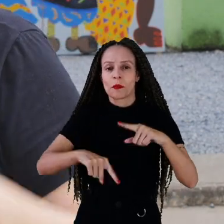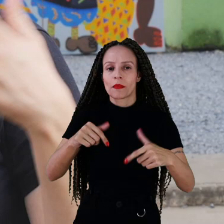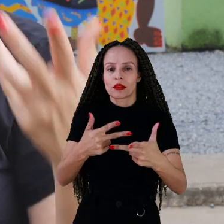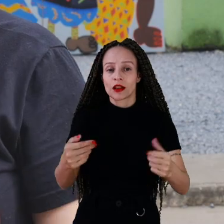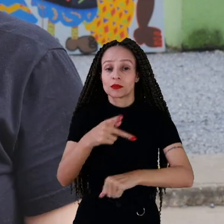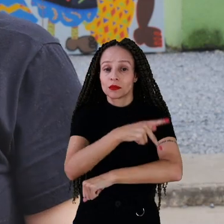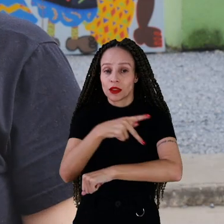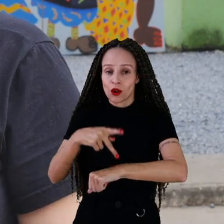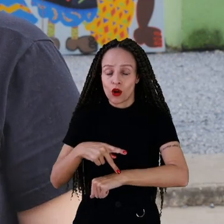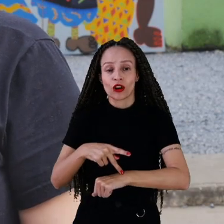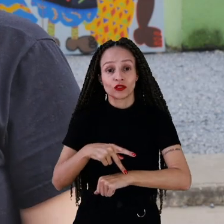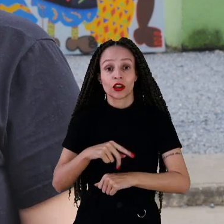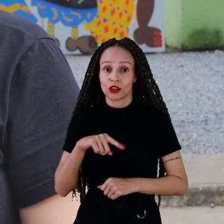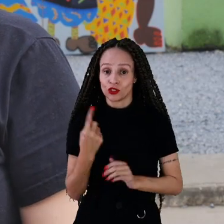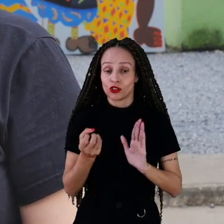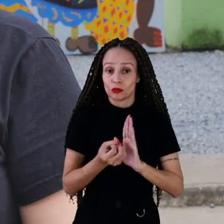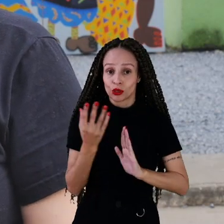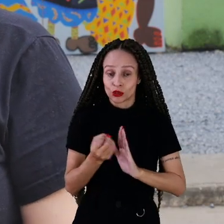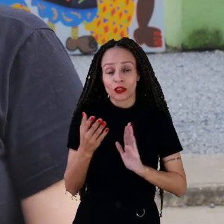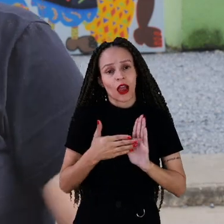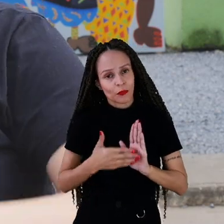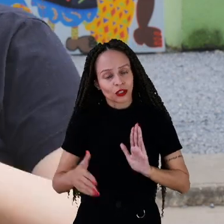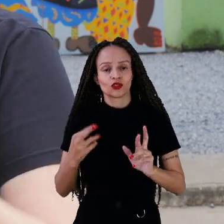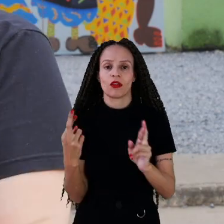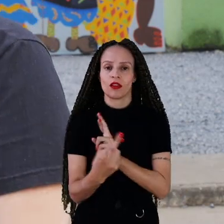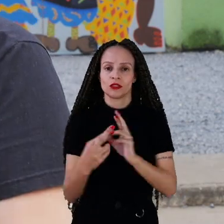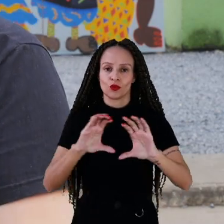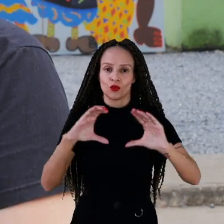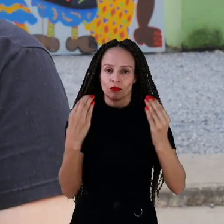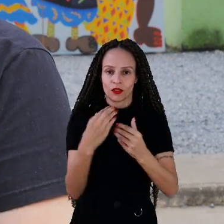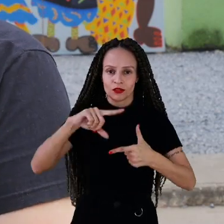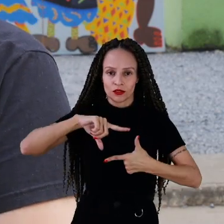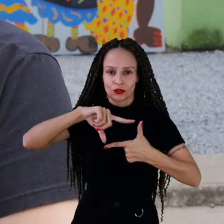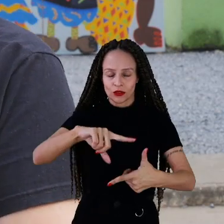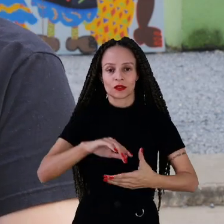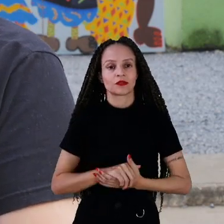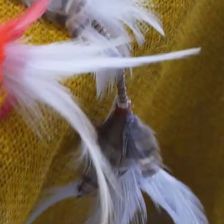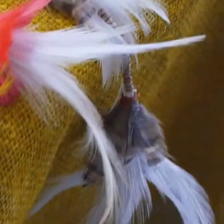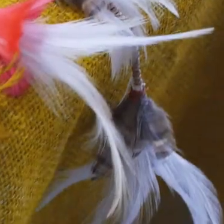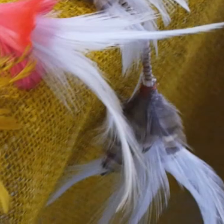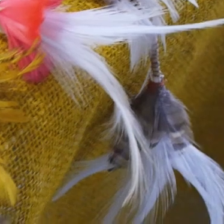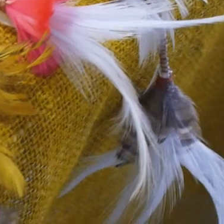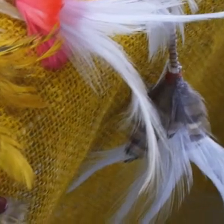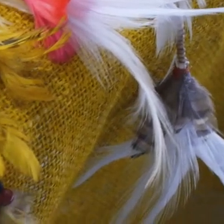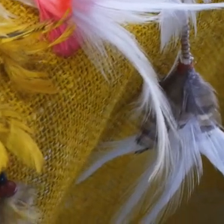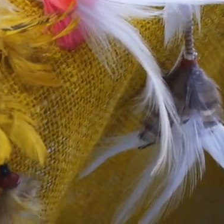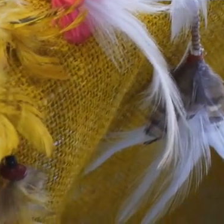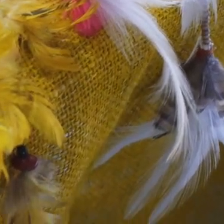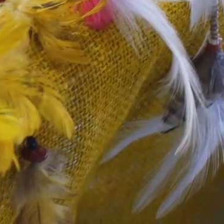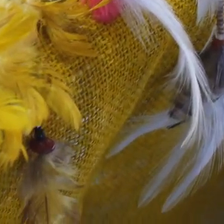nos filmes, nos materiais pedagógicos que a gente busca produzir a partir das nossas relações com as comunidades tradicionais.